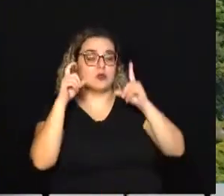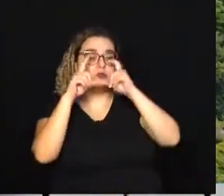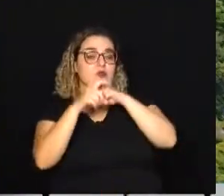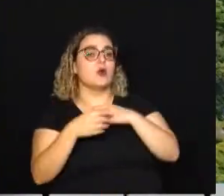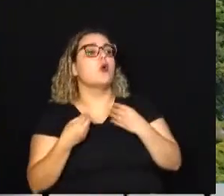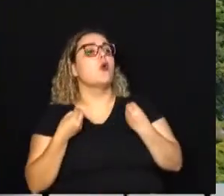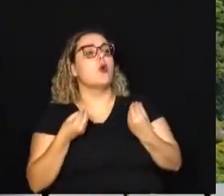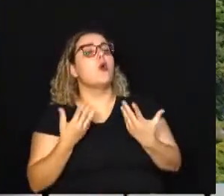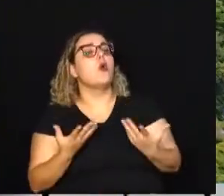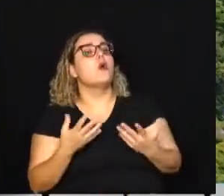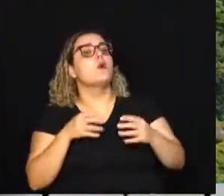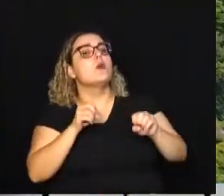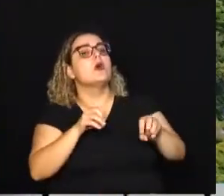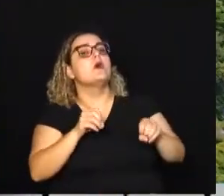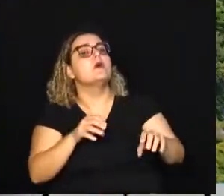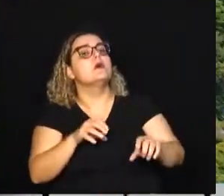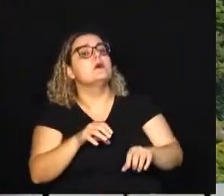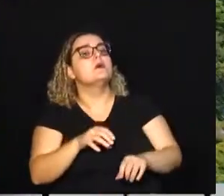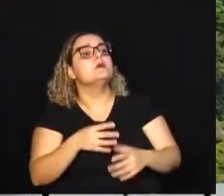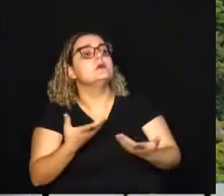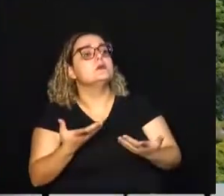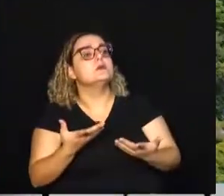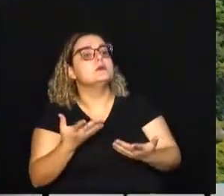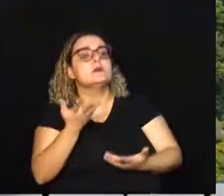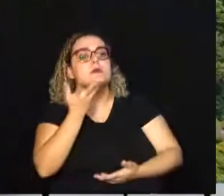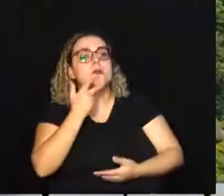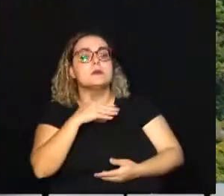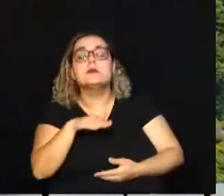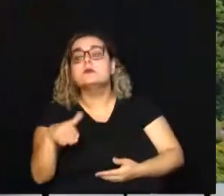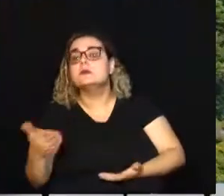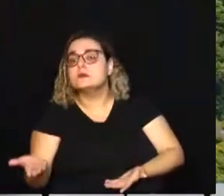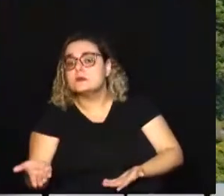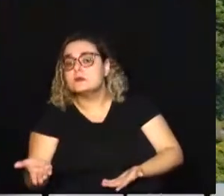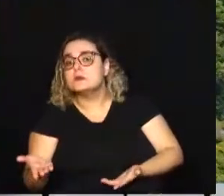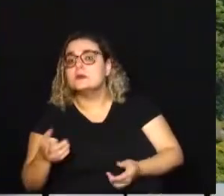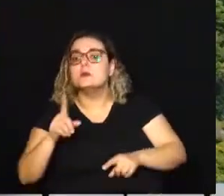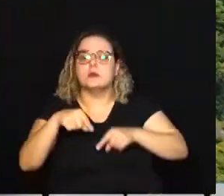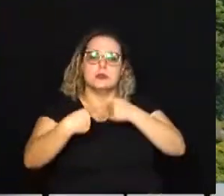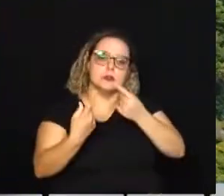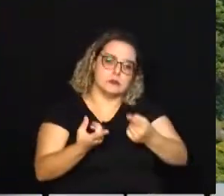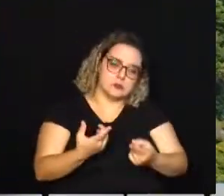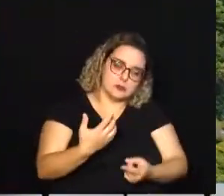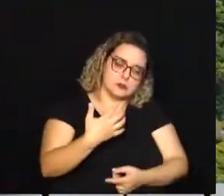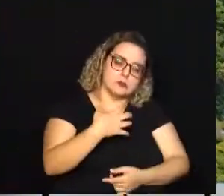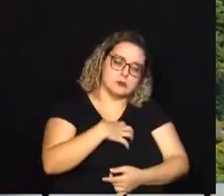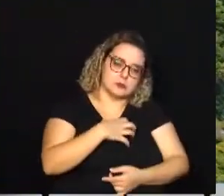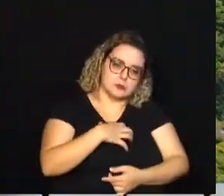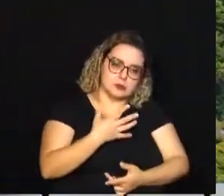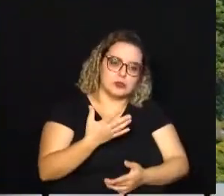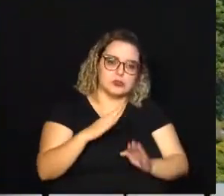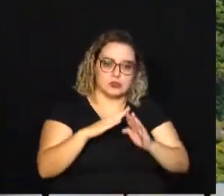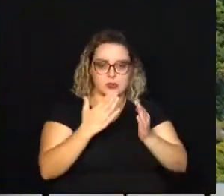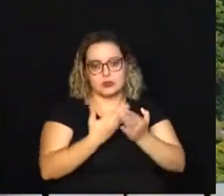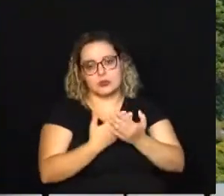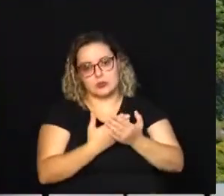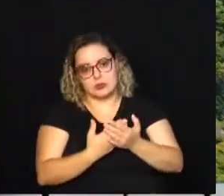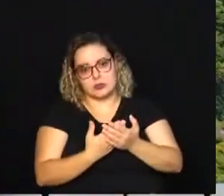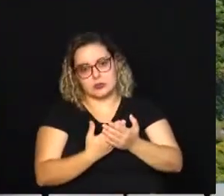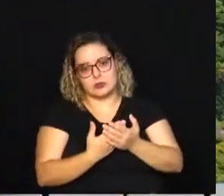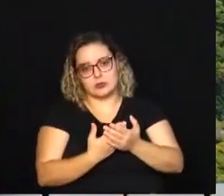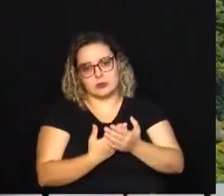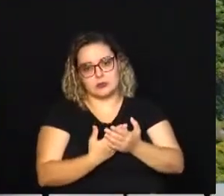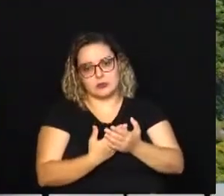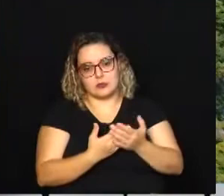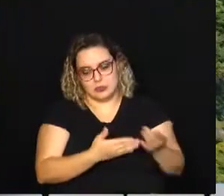se dar isso na educação infantil. Mas é óbvio, né, que para as outras modalidades, isso vai estar